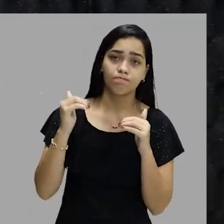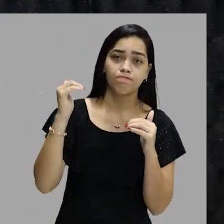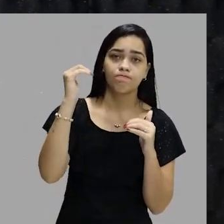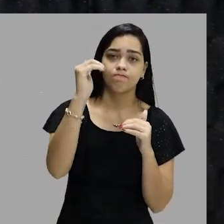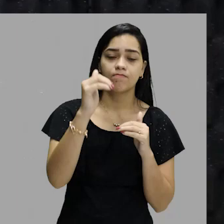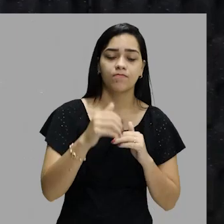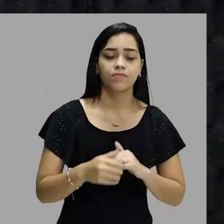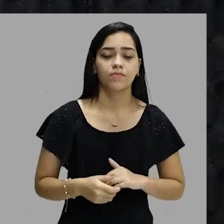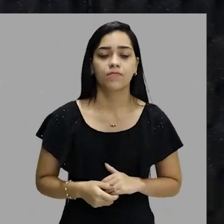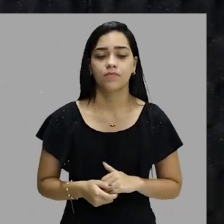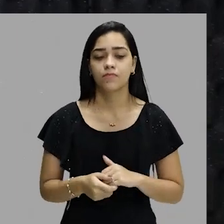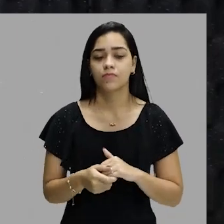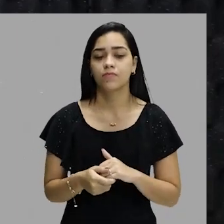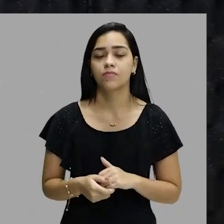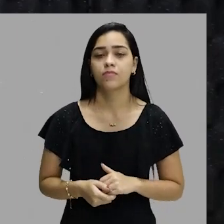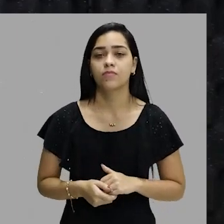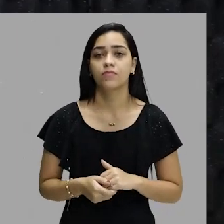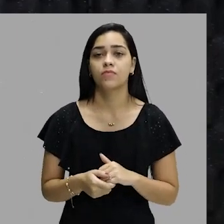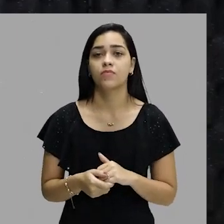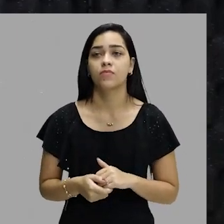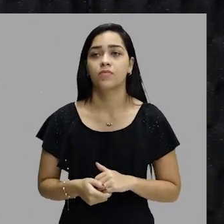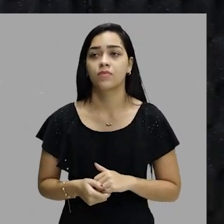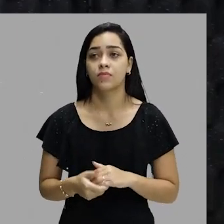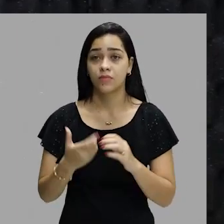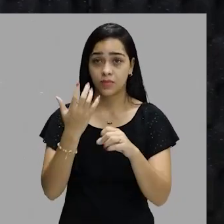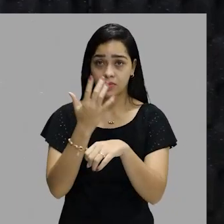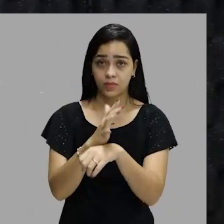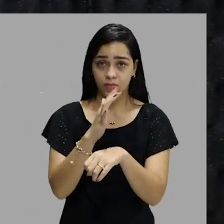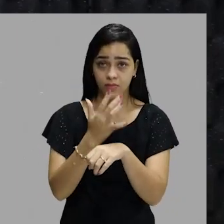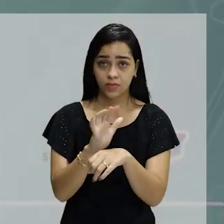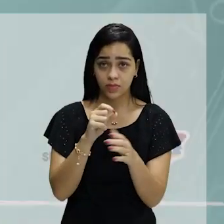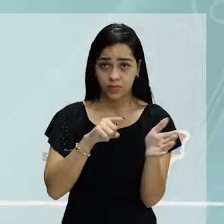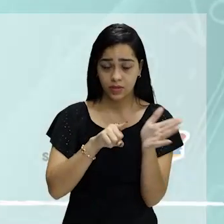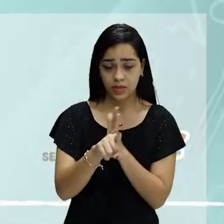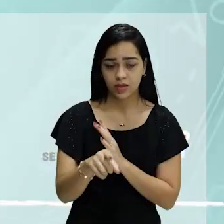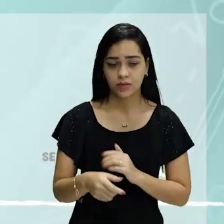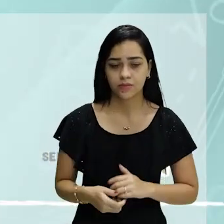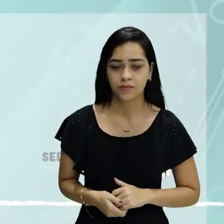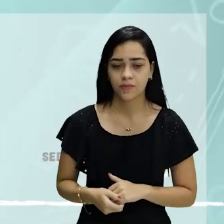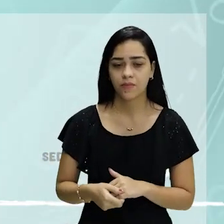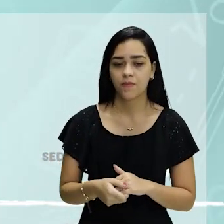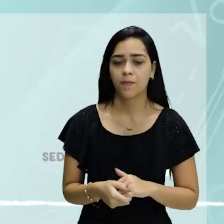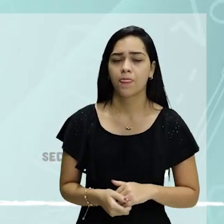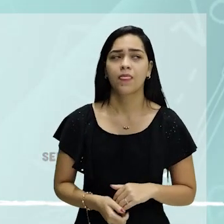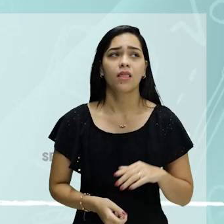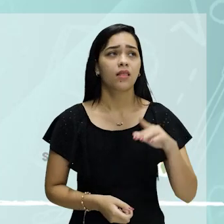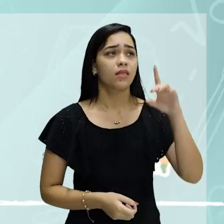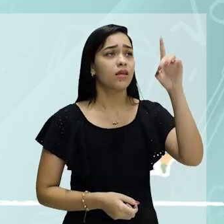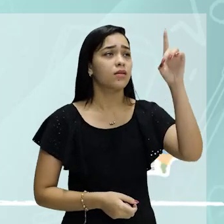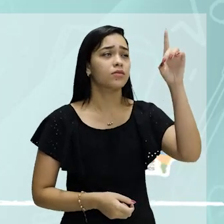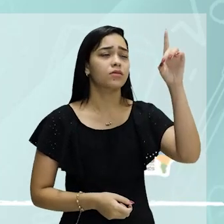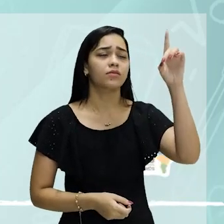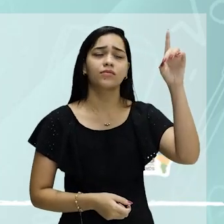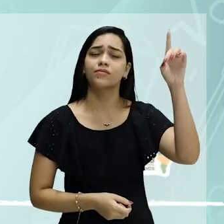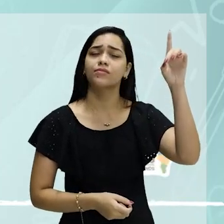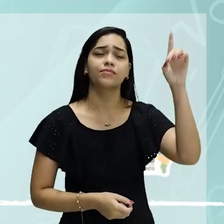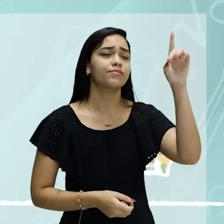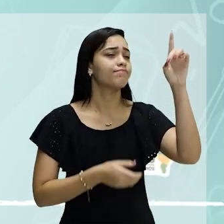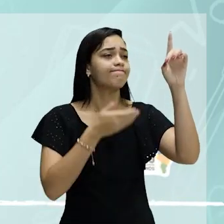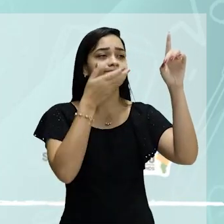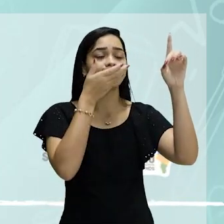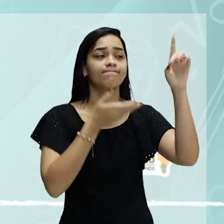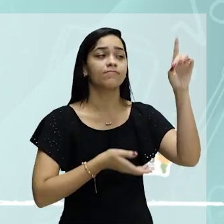certo? Mais um exercício, mais uma questão. Questão 4. Deus, ó